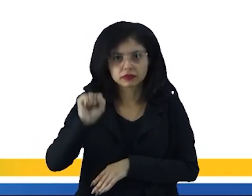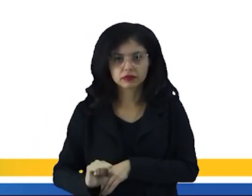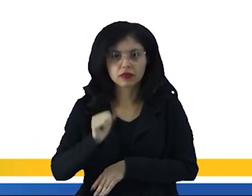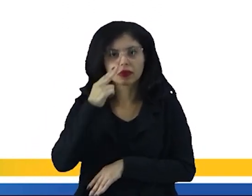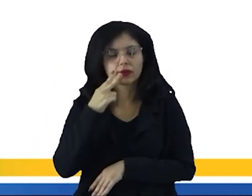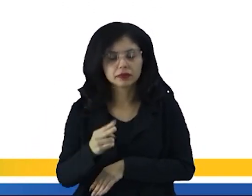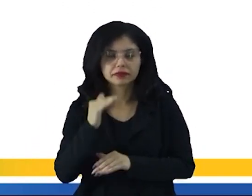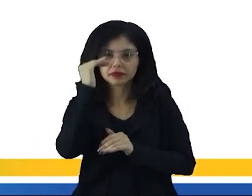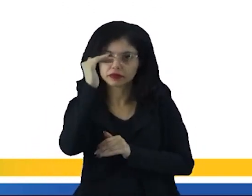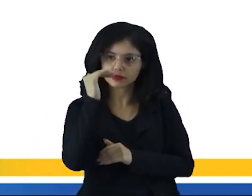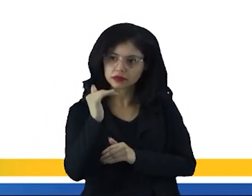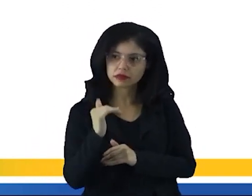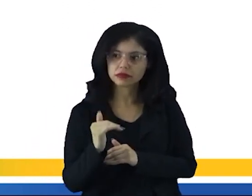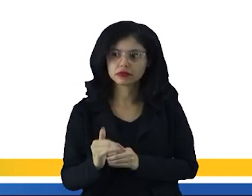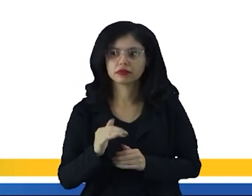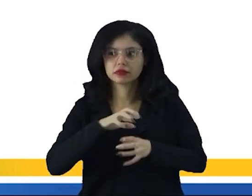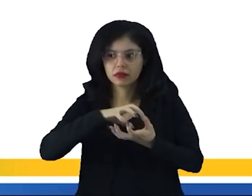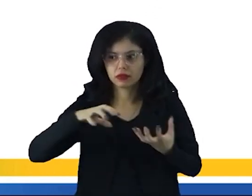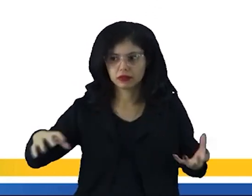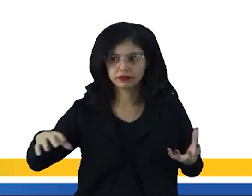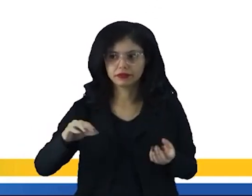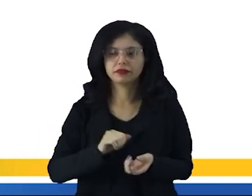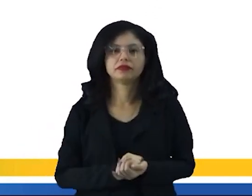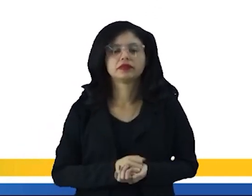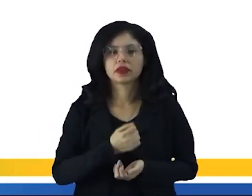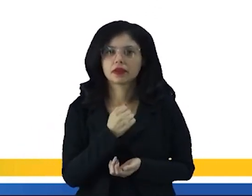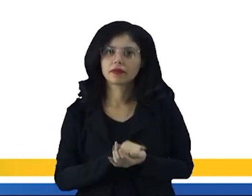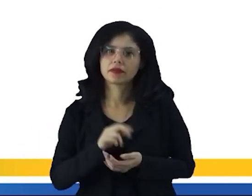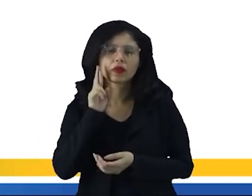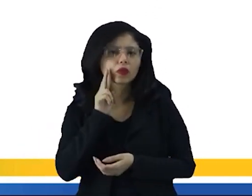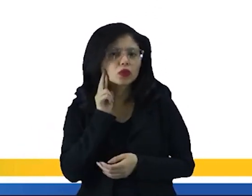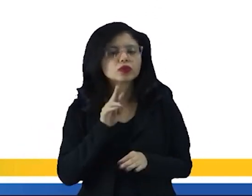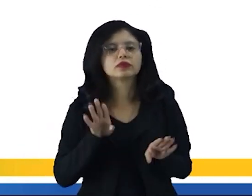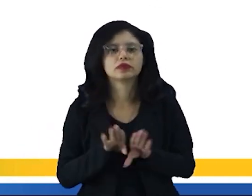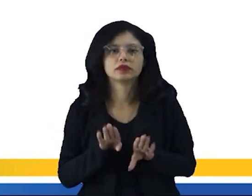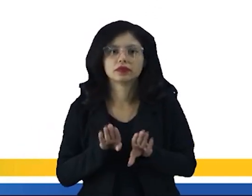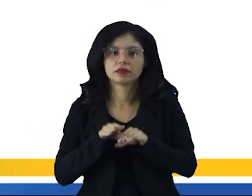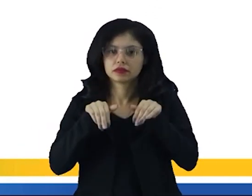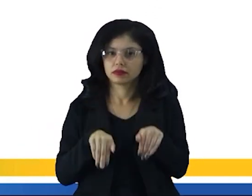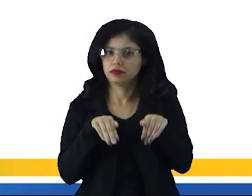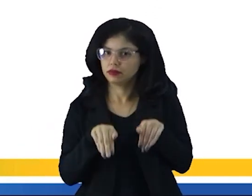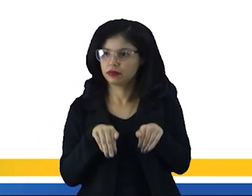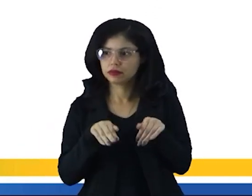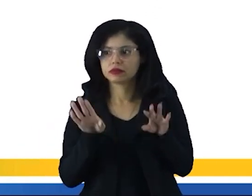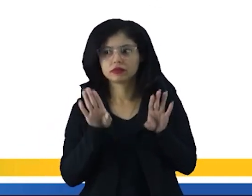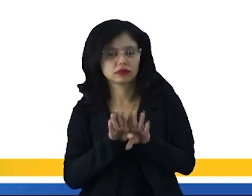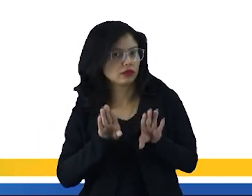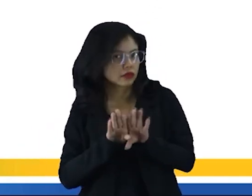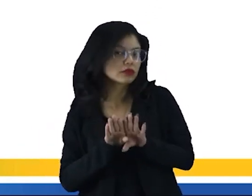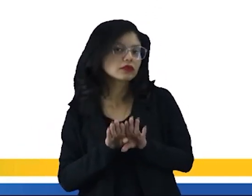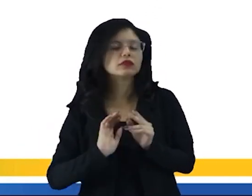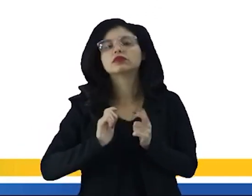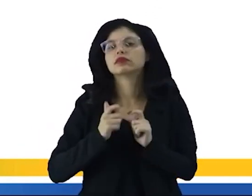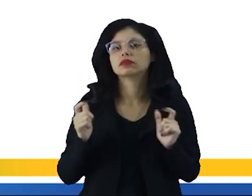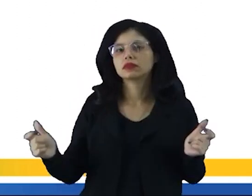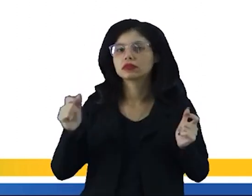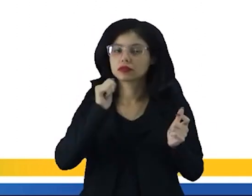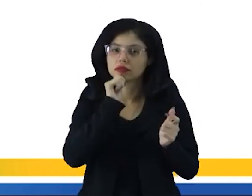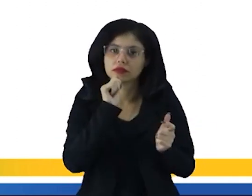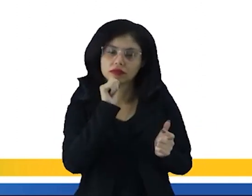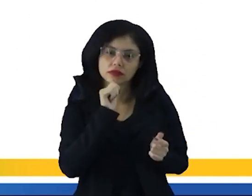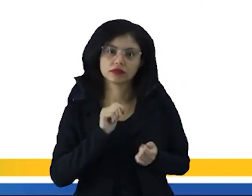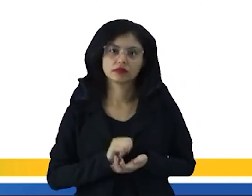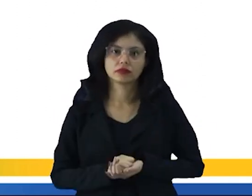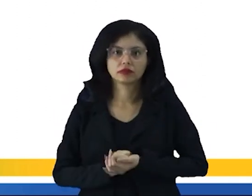mapa que tem essa pá em cada continente, ela tem uma mancha. E também na Austrália. No entanto, a maior